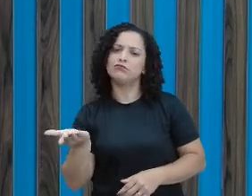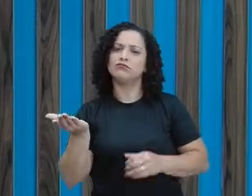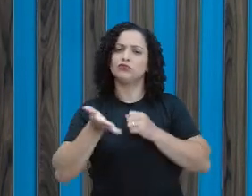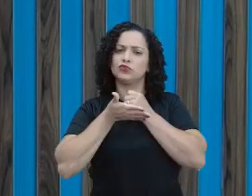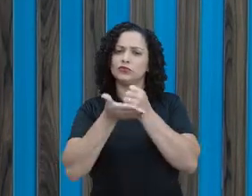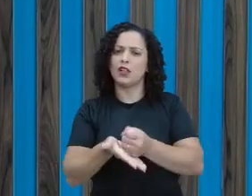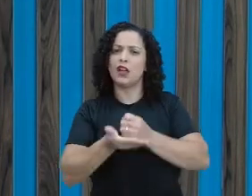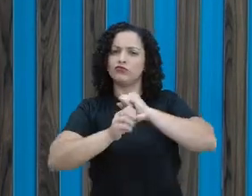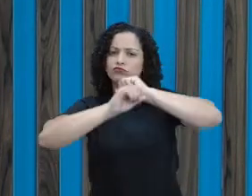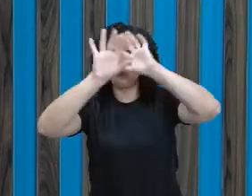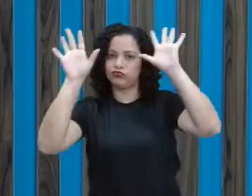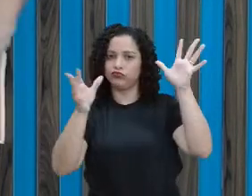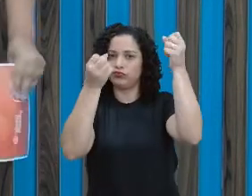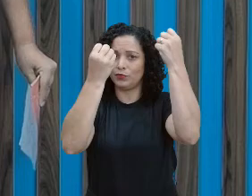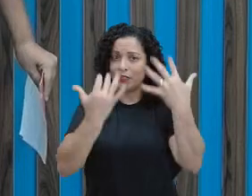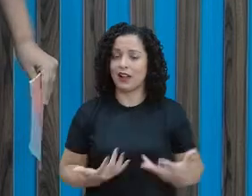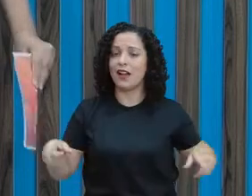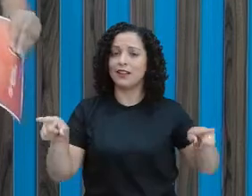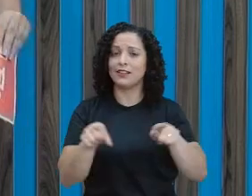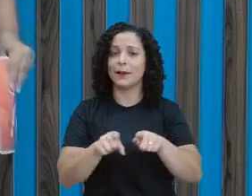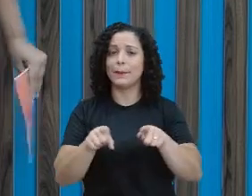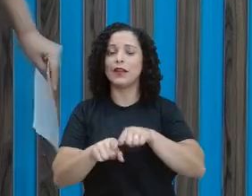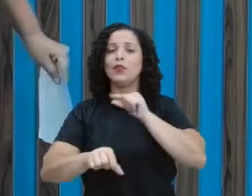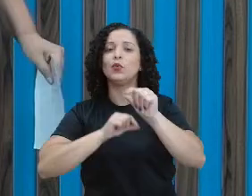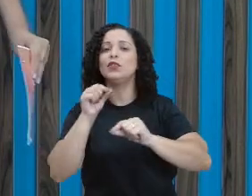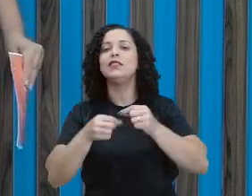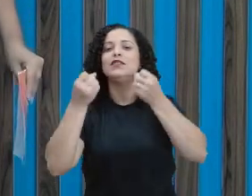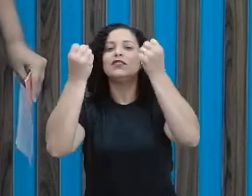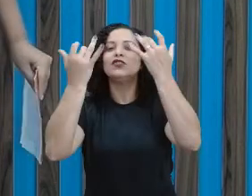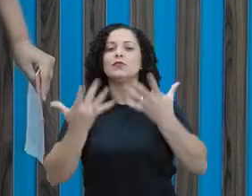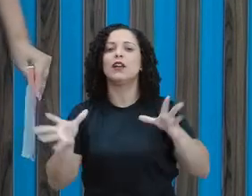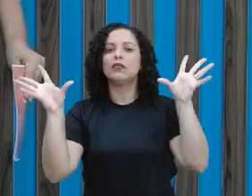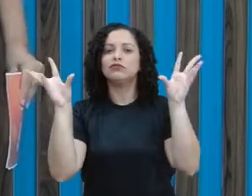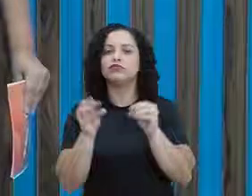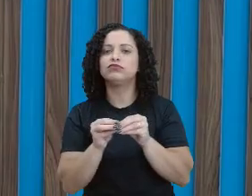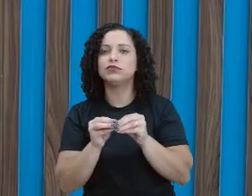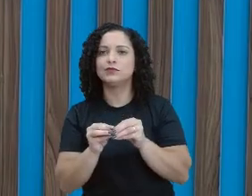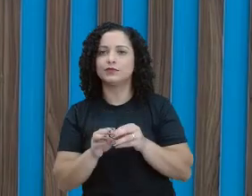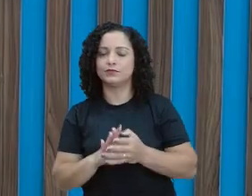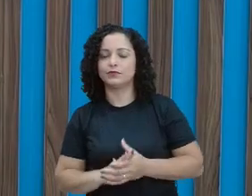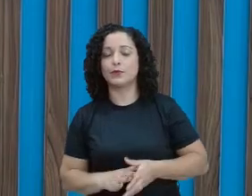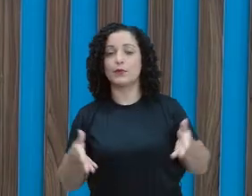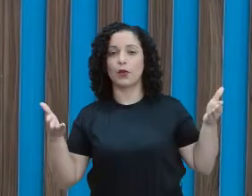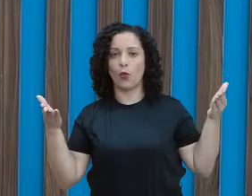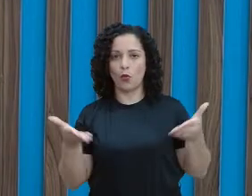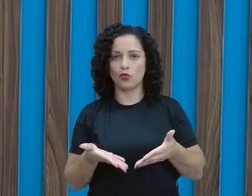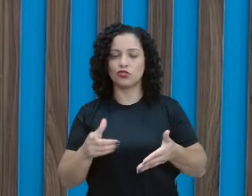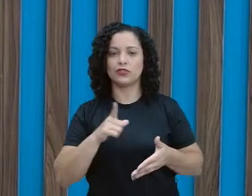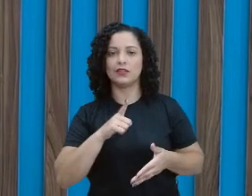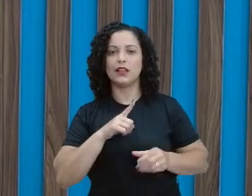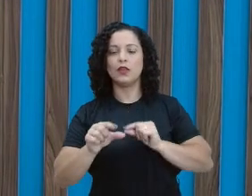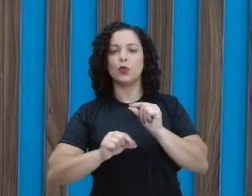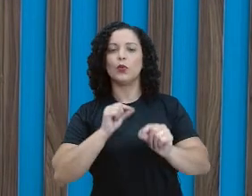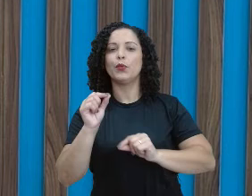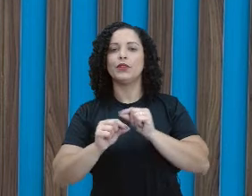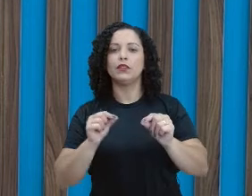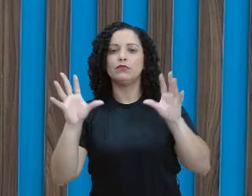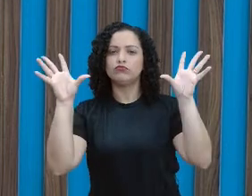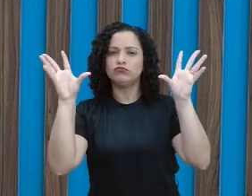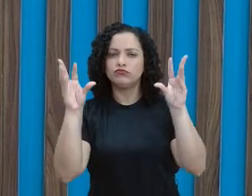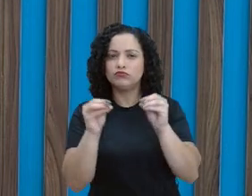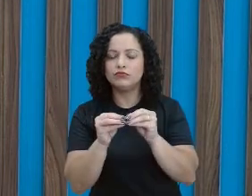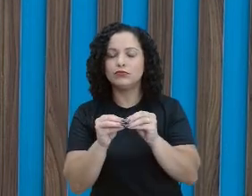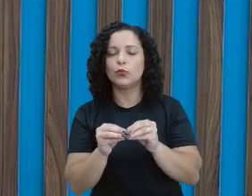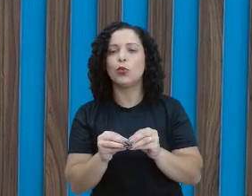hoje, mas também para já nas considerações finais, Cláudia. Bem, o que nós vimos hoje, a conclusão real de Darwin, é que os